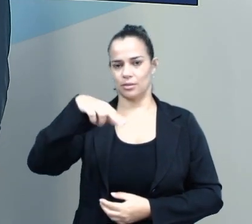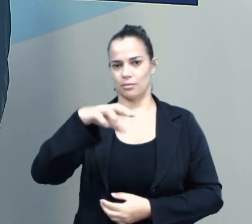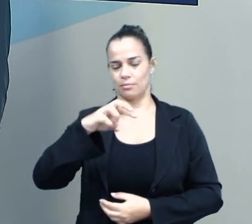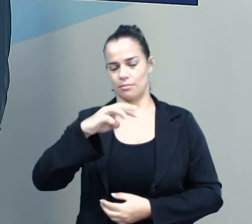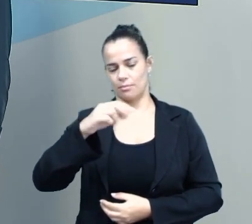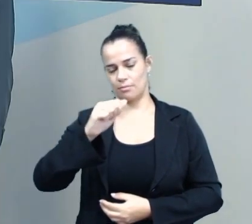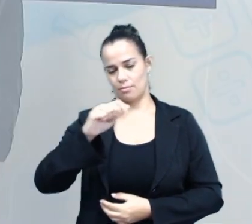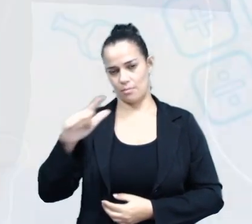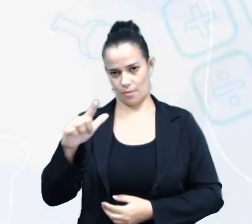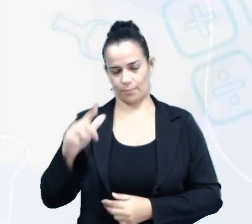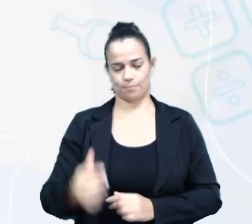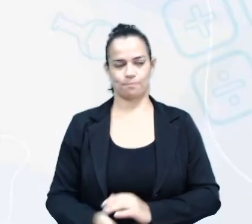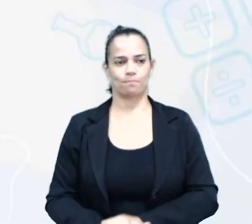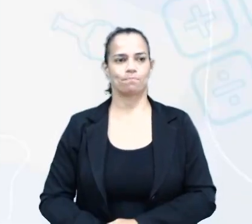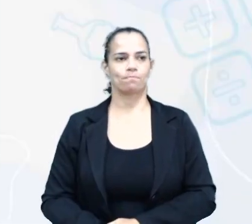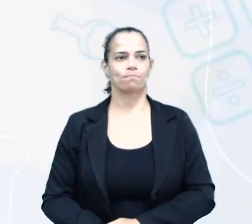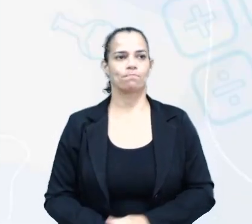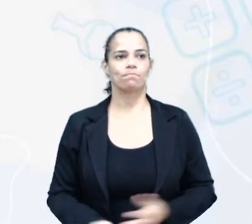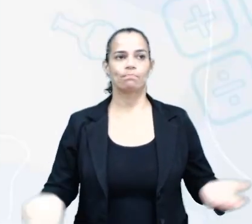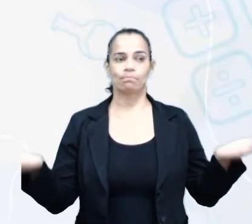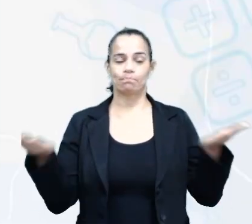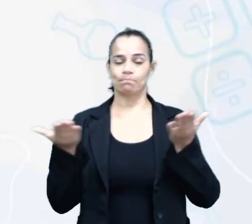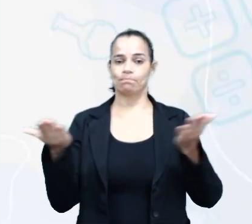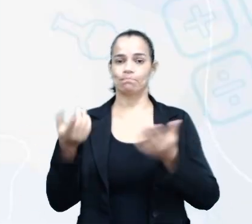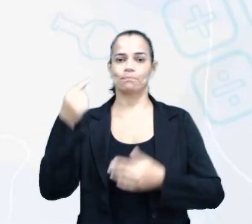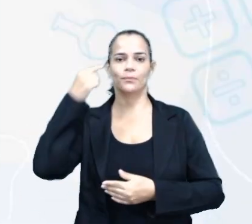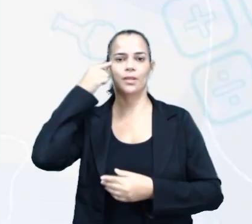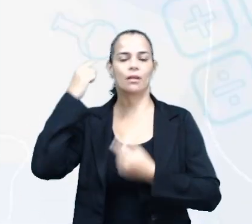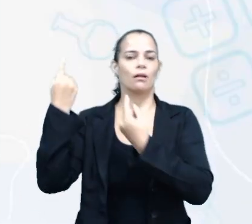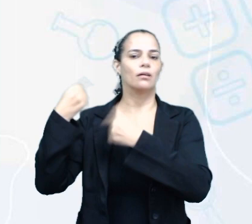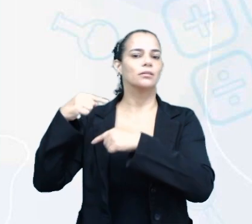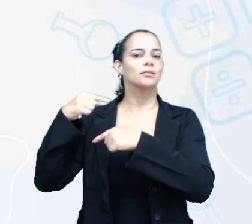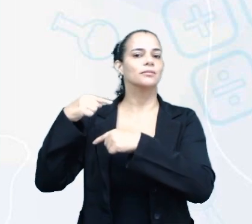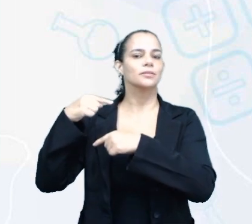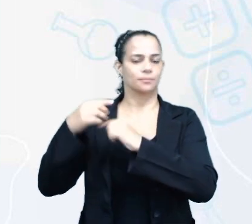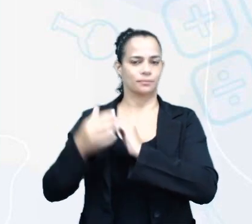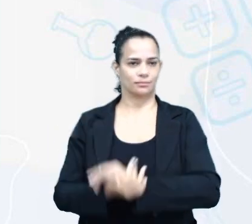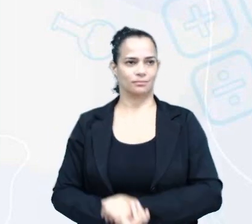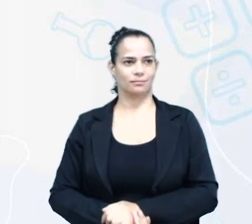racionais. E agora, pense nesse desafio.